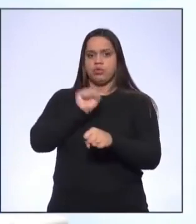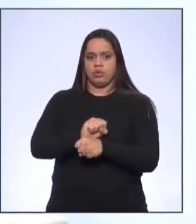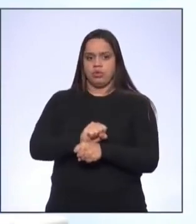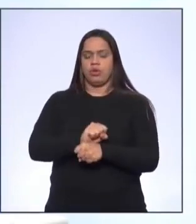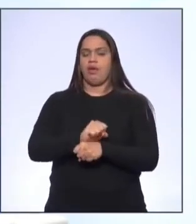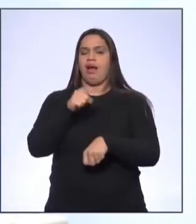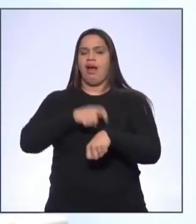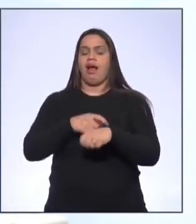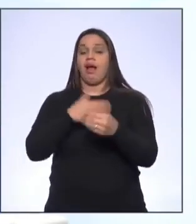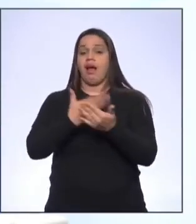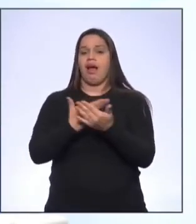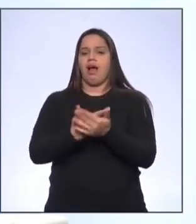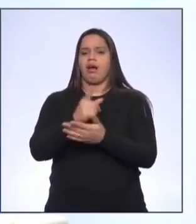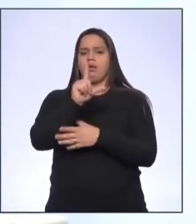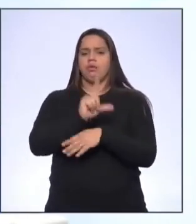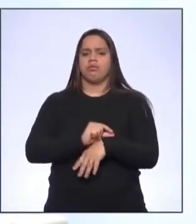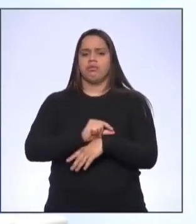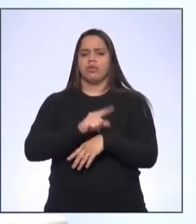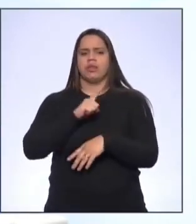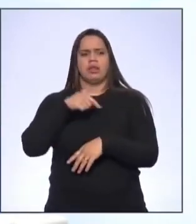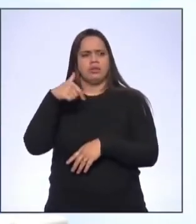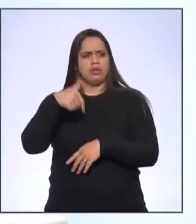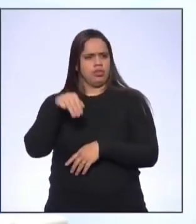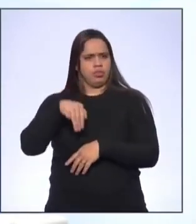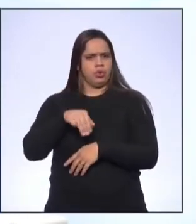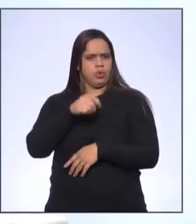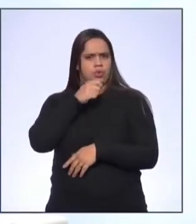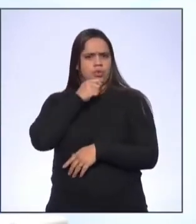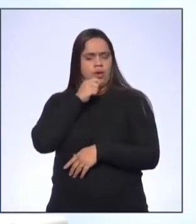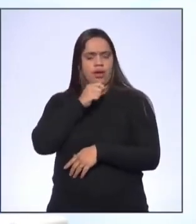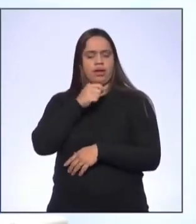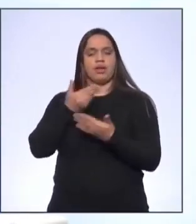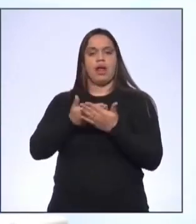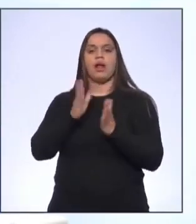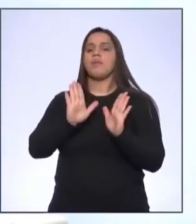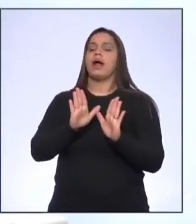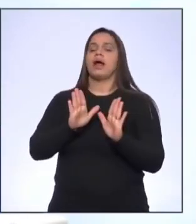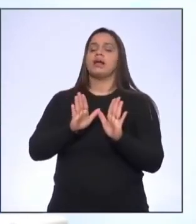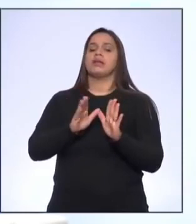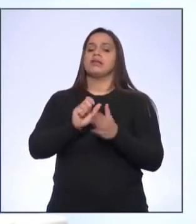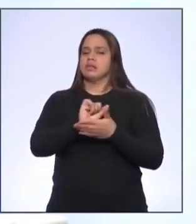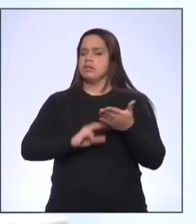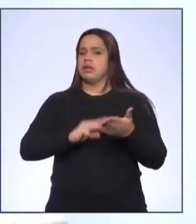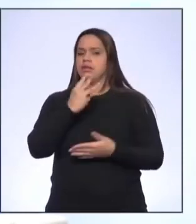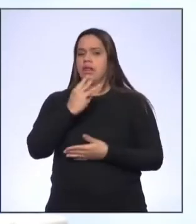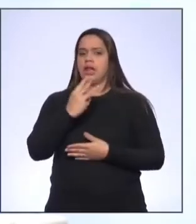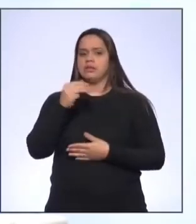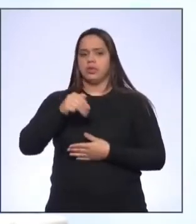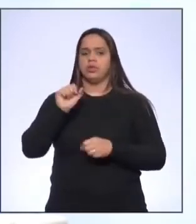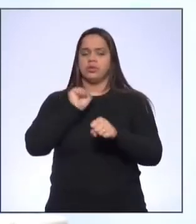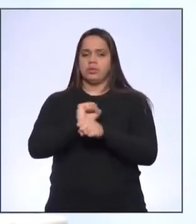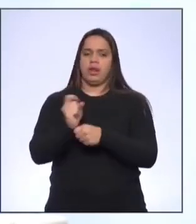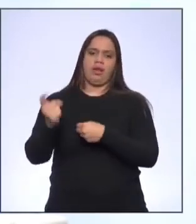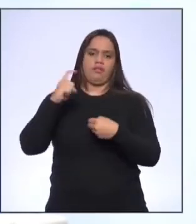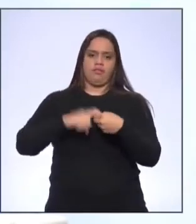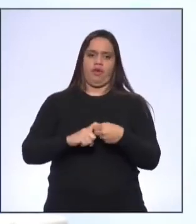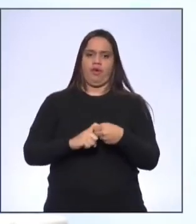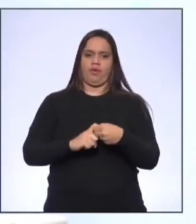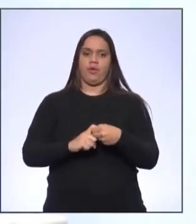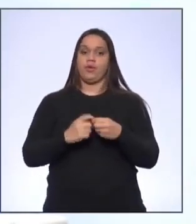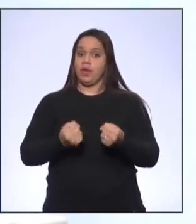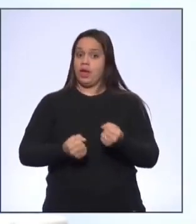está acabando, tem pouquinho tempo, teve uns 7 minutinhos de aula ainda, mas assim, é necessário que a atividade é complexa, né? Isso. 3 minutinhos para vocês, mas dividam com a